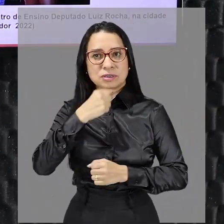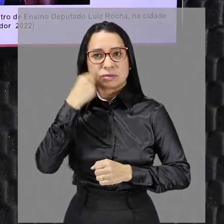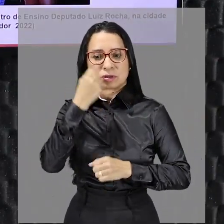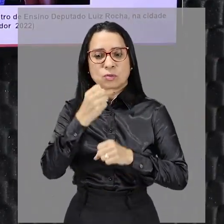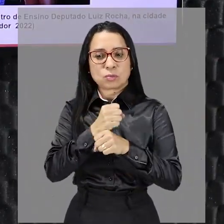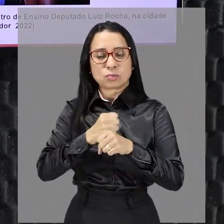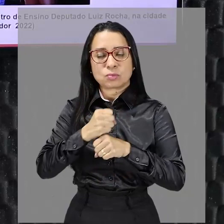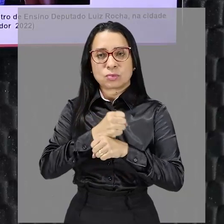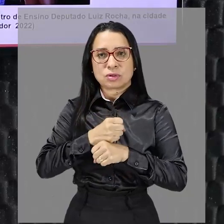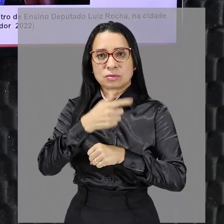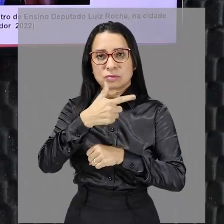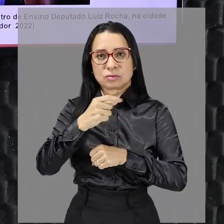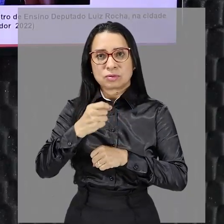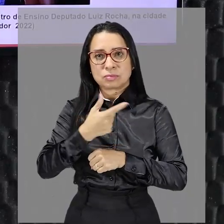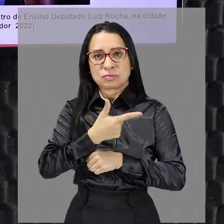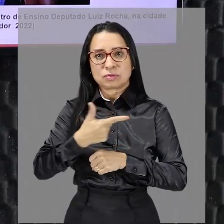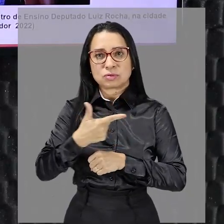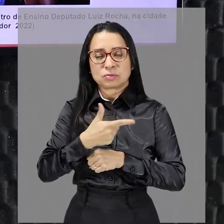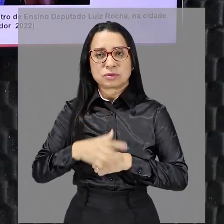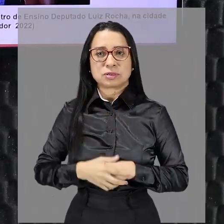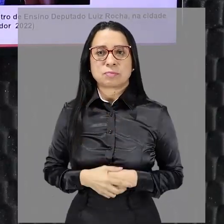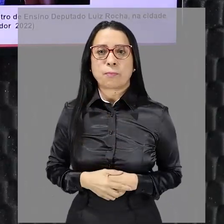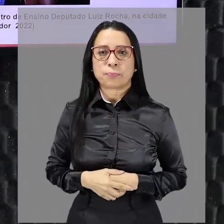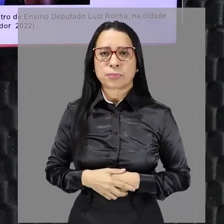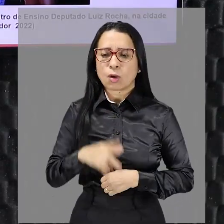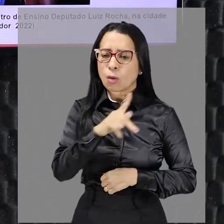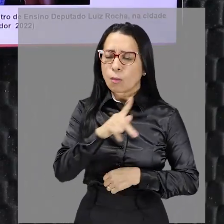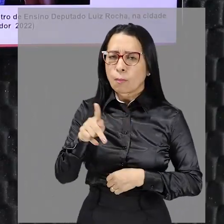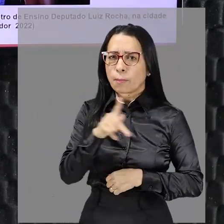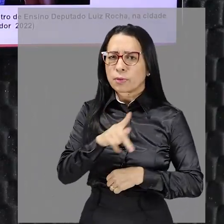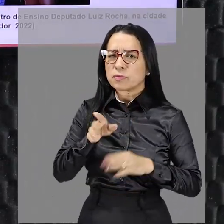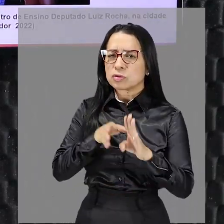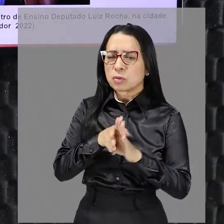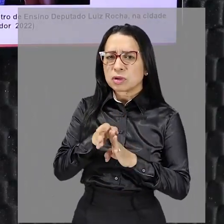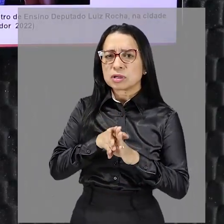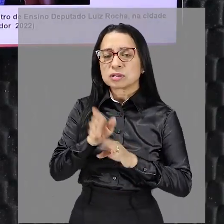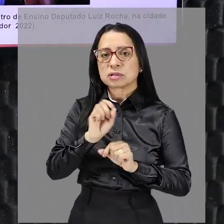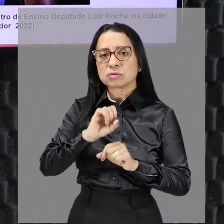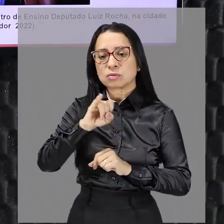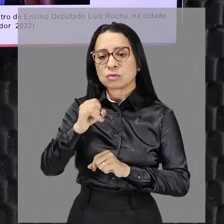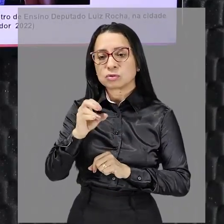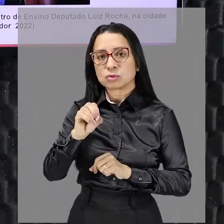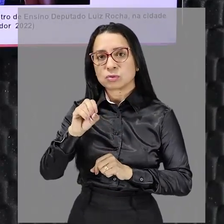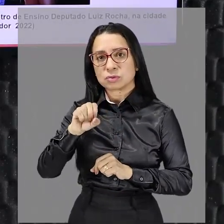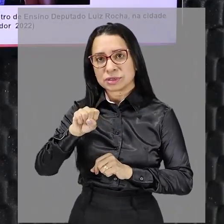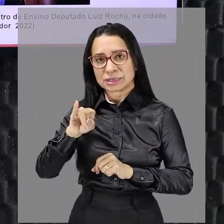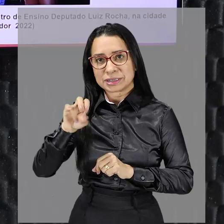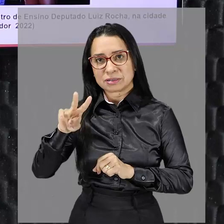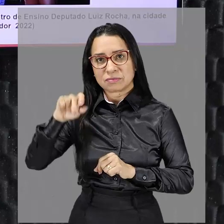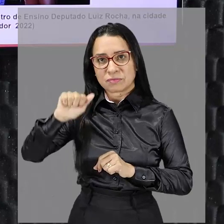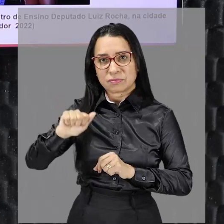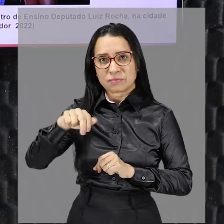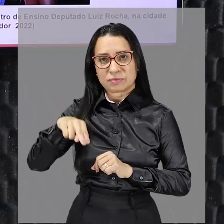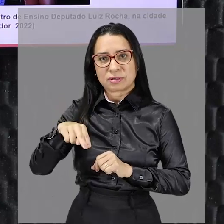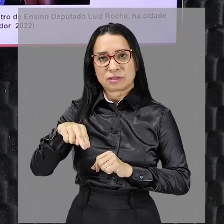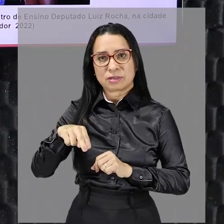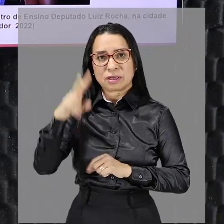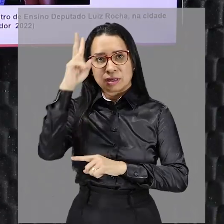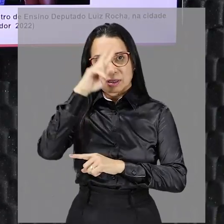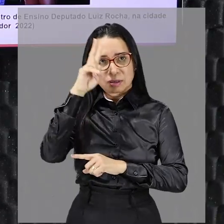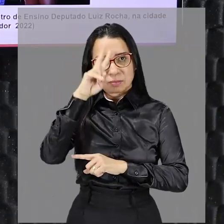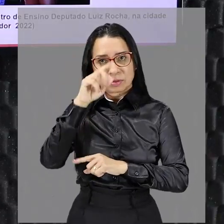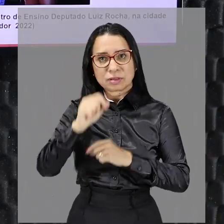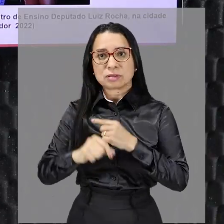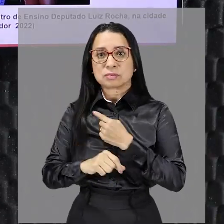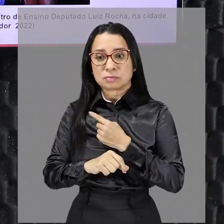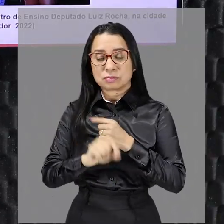de 2022. O professor orientador dele foi o Josivan do Nascimento Filho. Lembrando que vocês